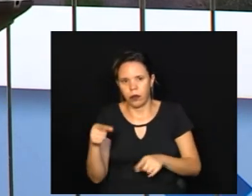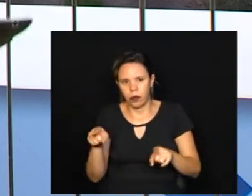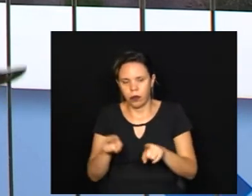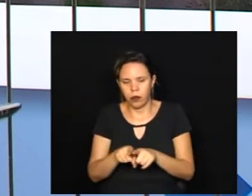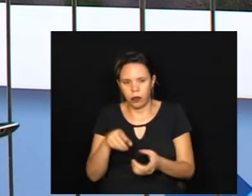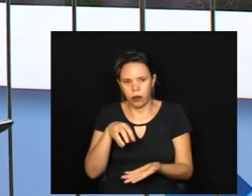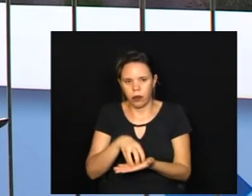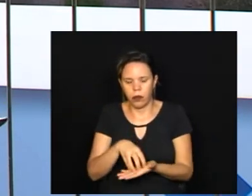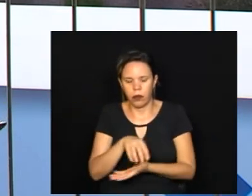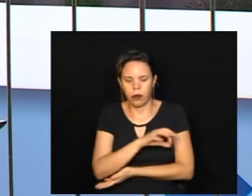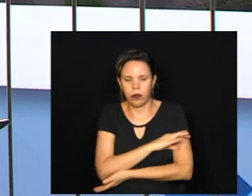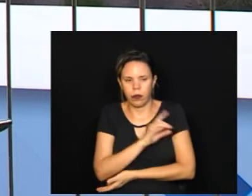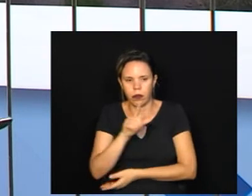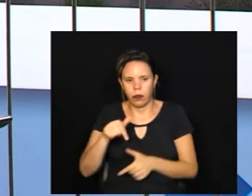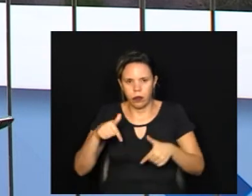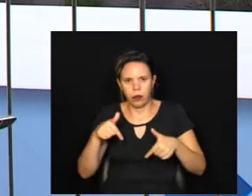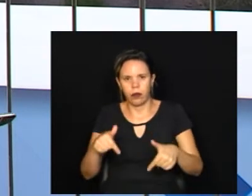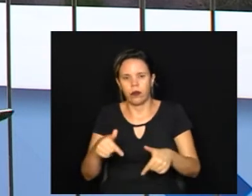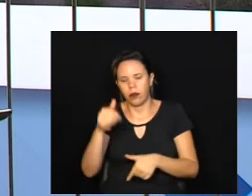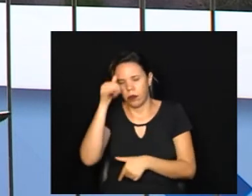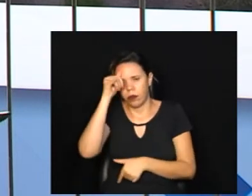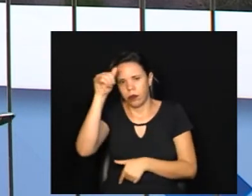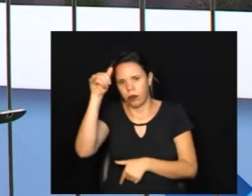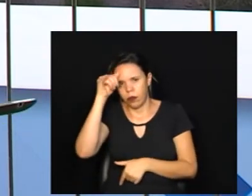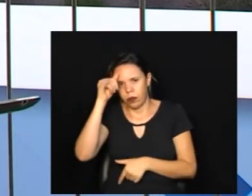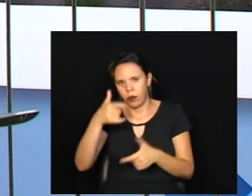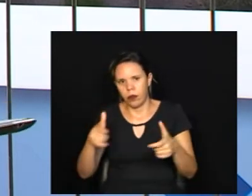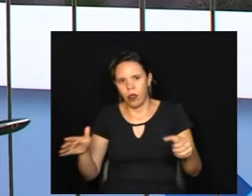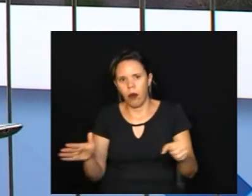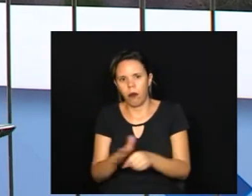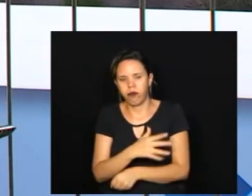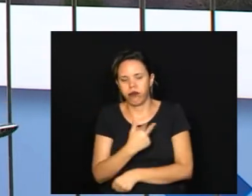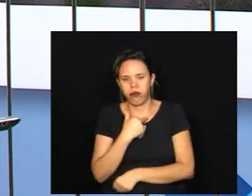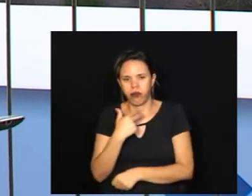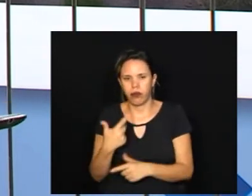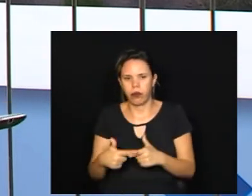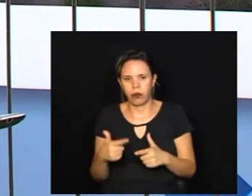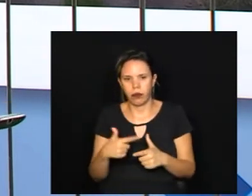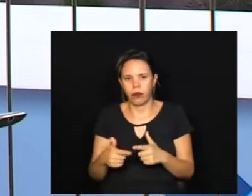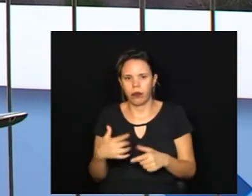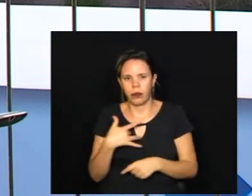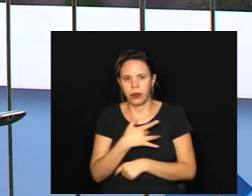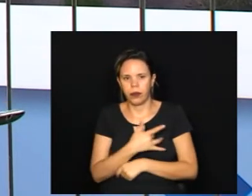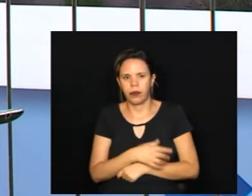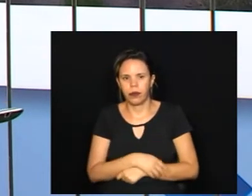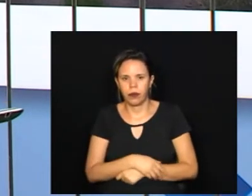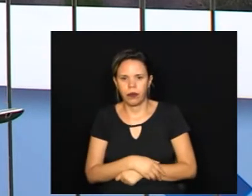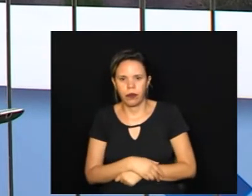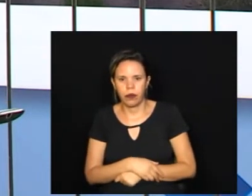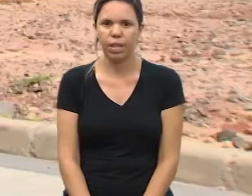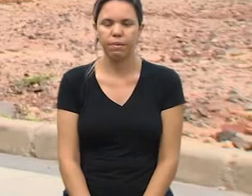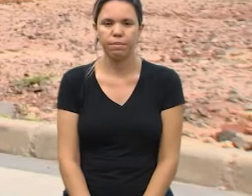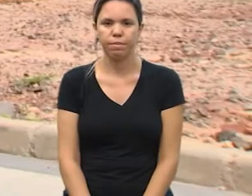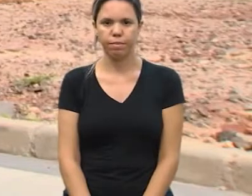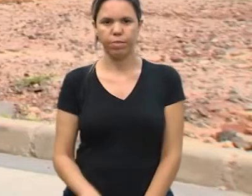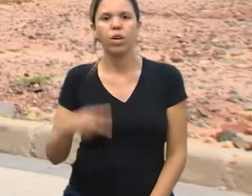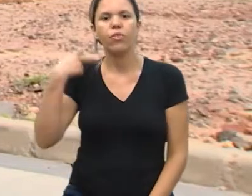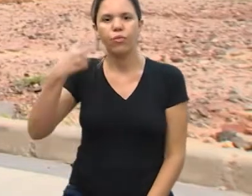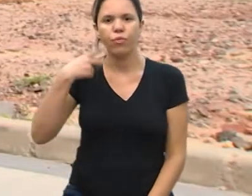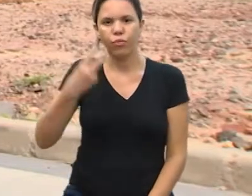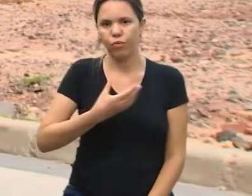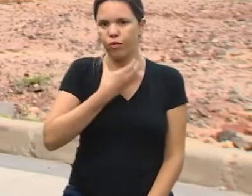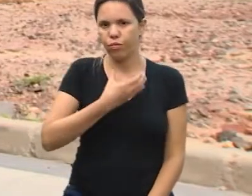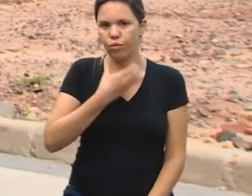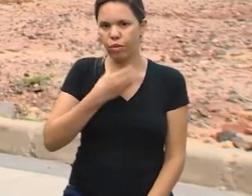Para ele, essa é uma medida para evitar um colapso na rede municipal de saúde. O vereador